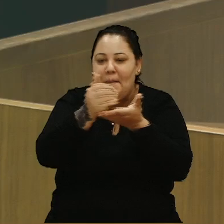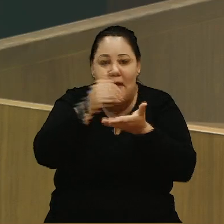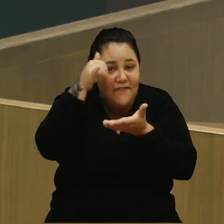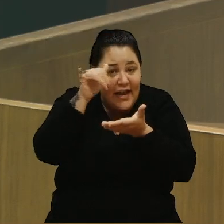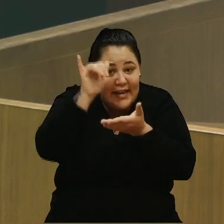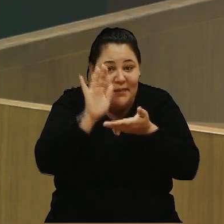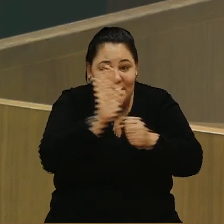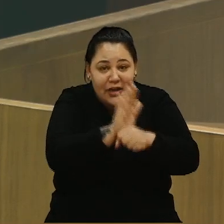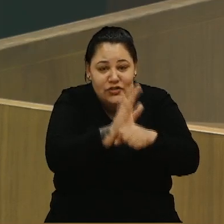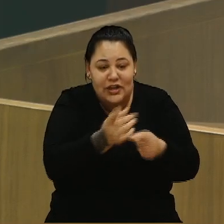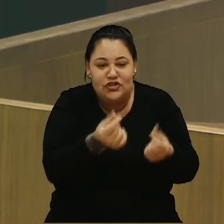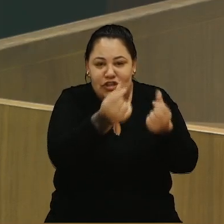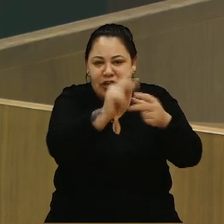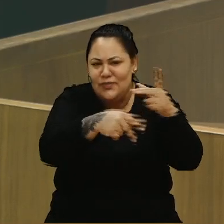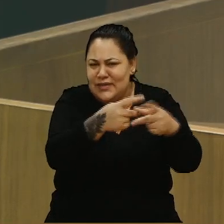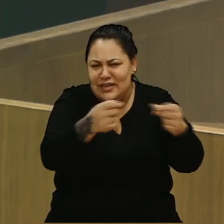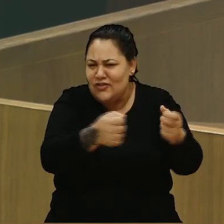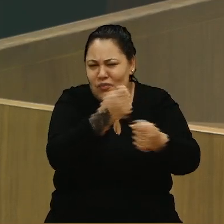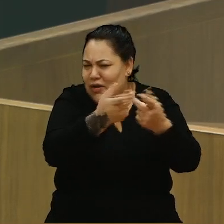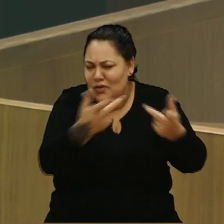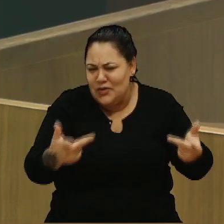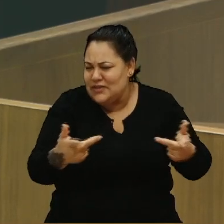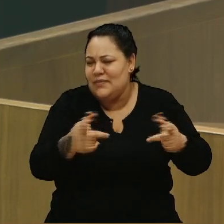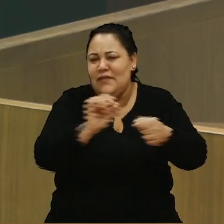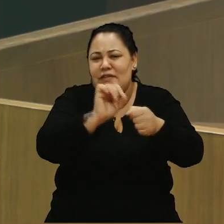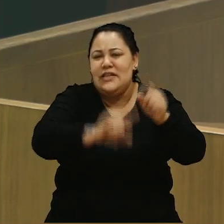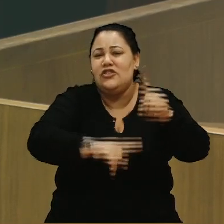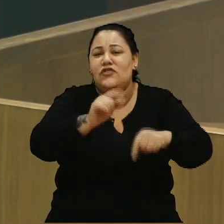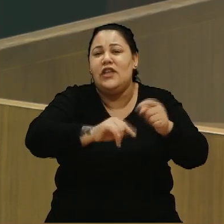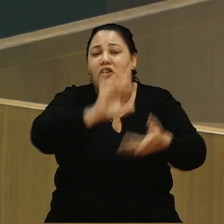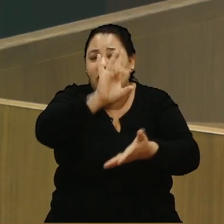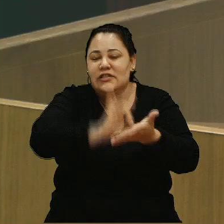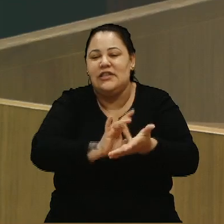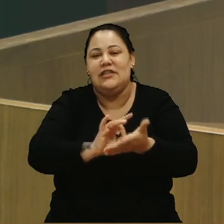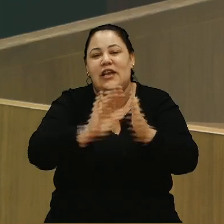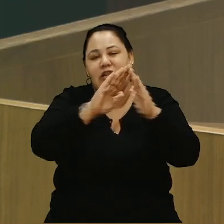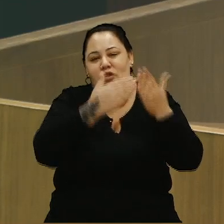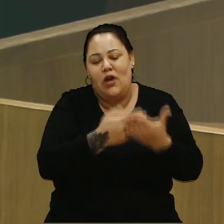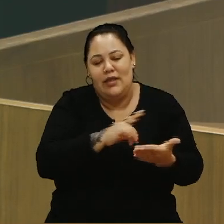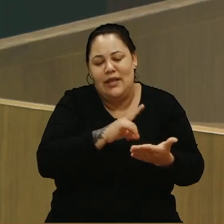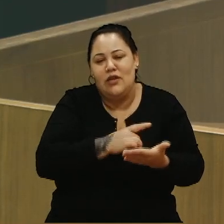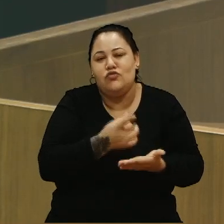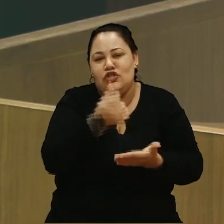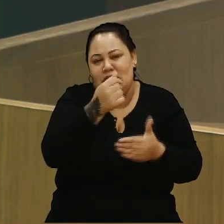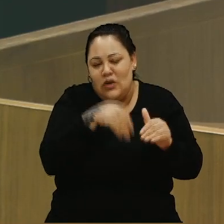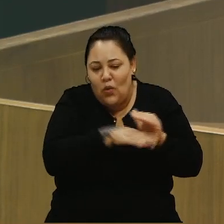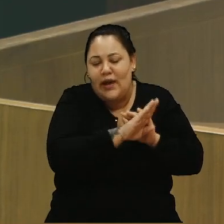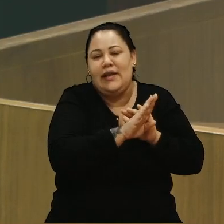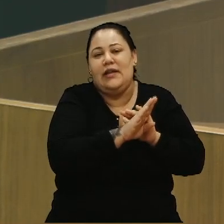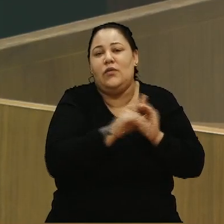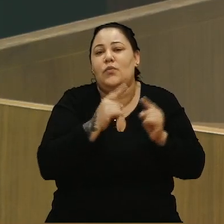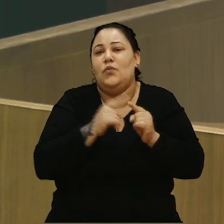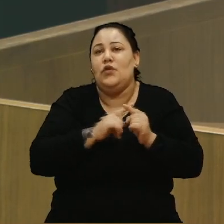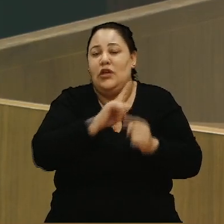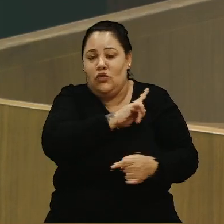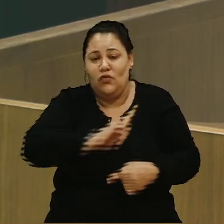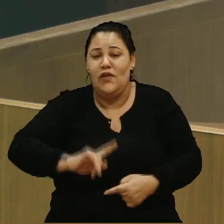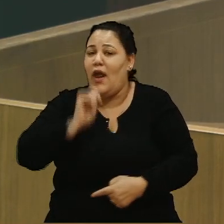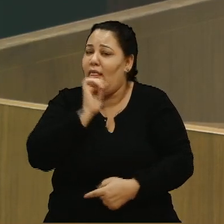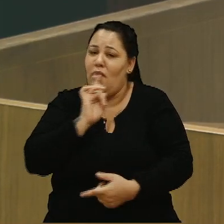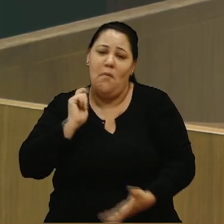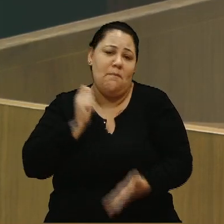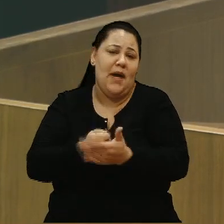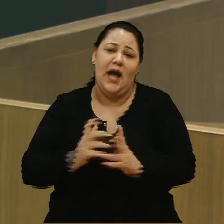com dinheiro, brindes, o que for necessário para que a atividade aconteça e a escola tenha um dinheirinho em caixa, porque o que vem do governo nem sempre cobre todas